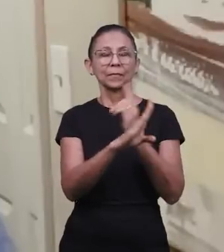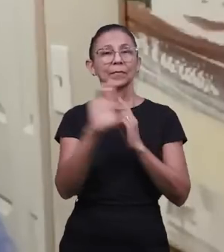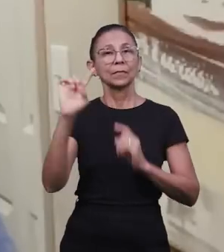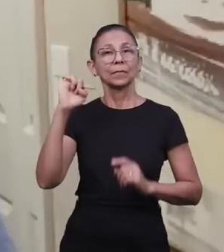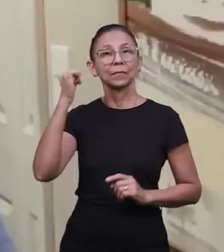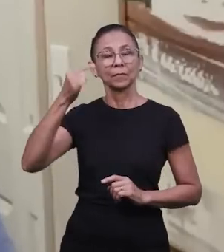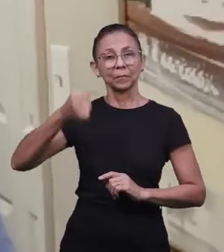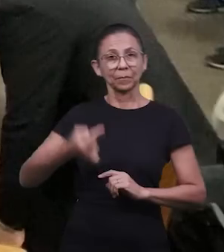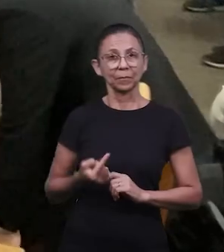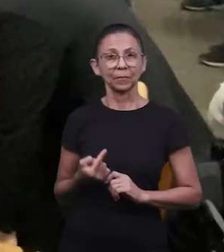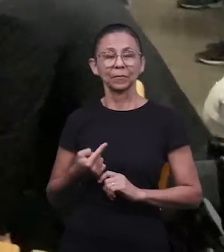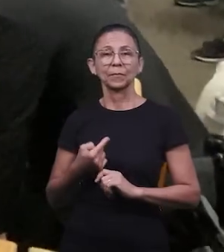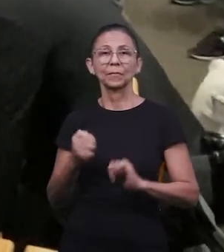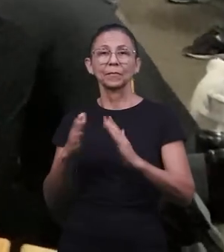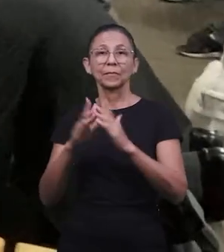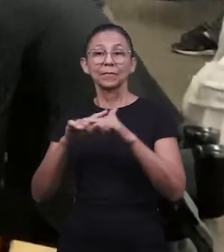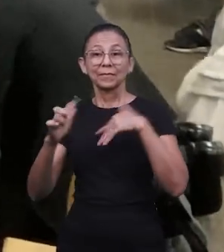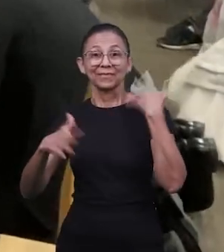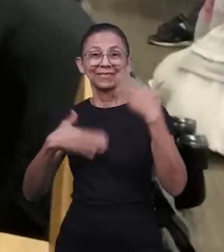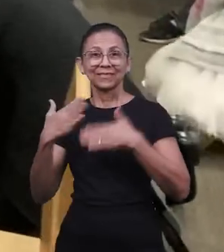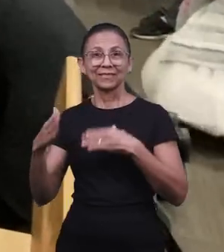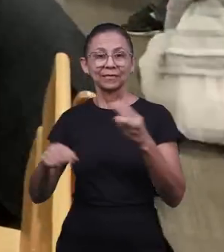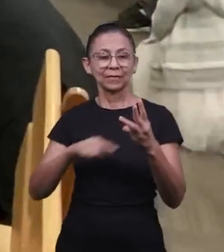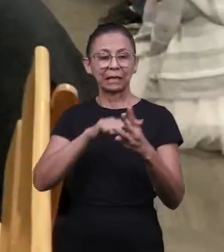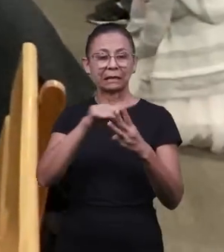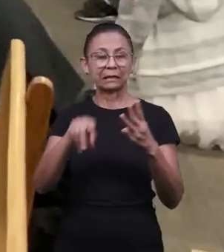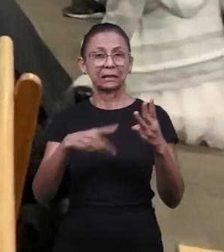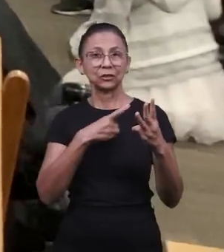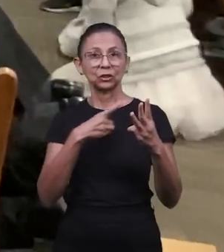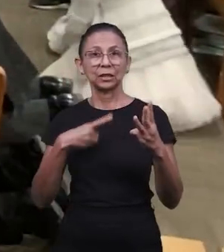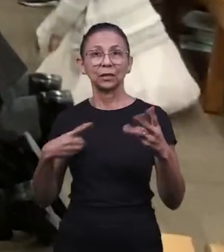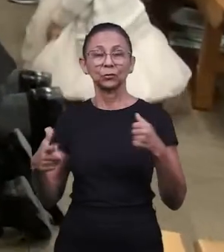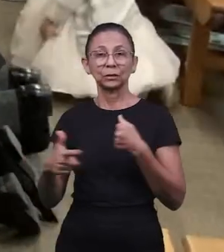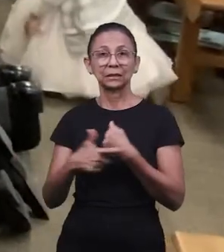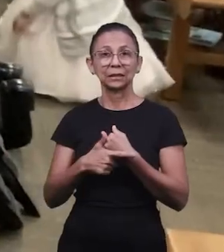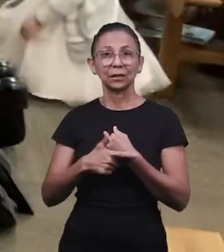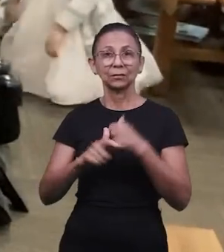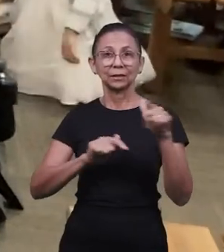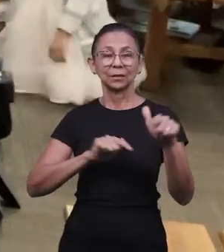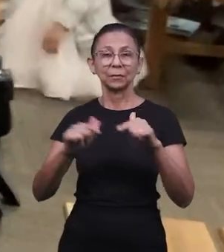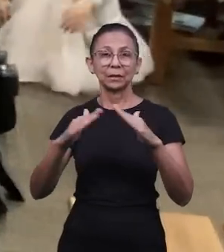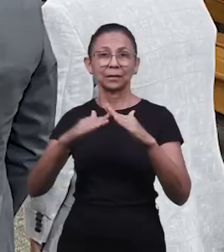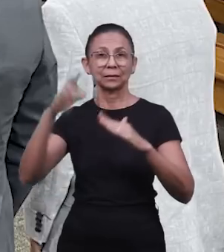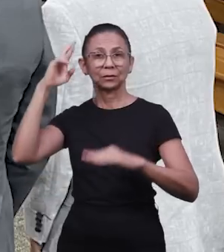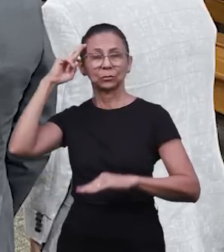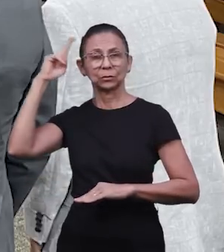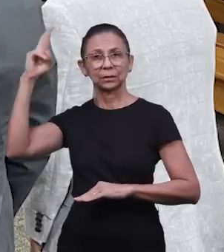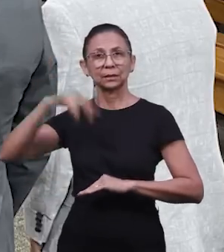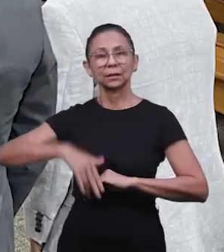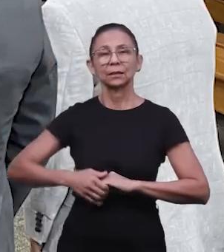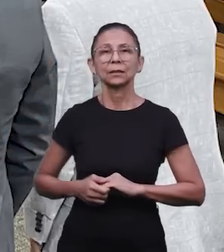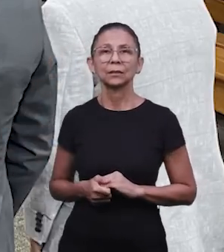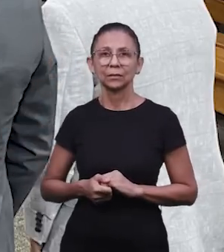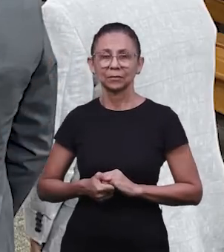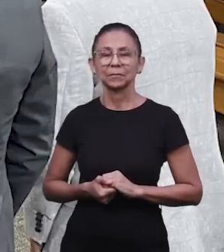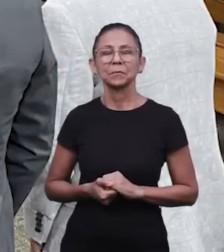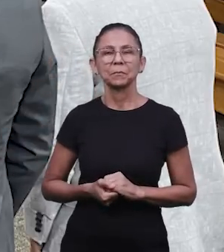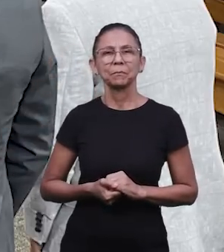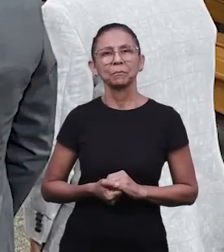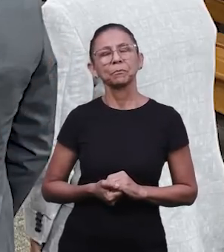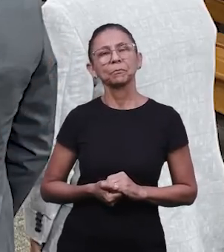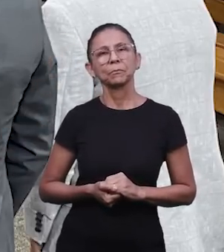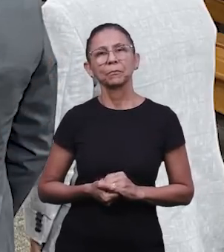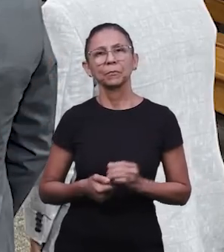de Newark ainda se alegrou com o levantamento de 3 diáconos para o trabalho na casa do Senhor. Os pastores Dilton Rodrigues,